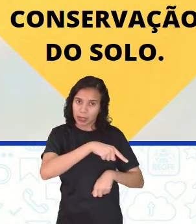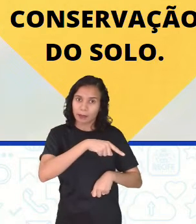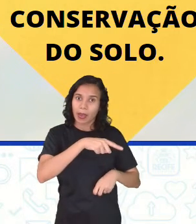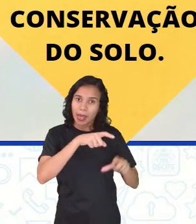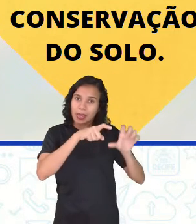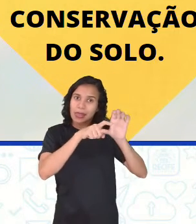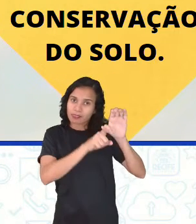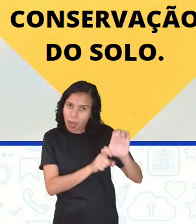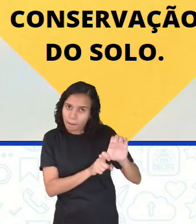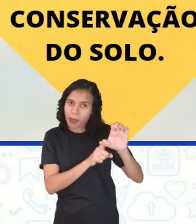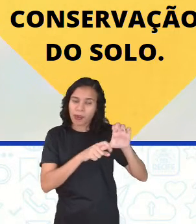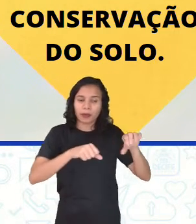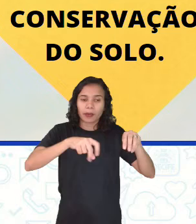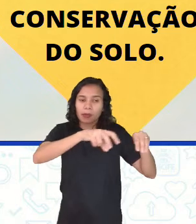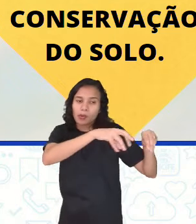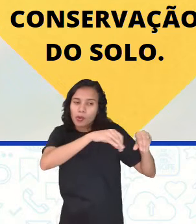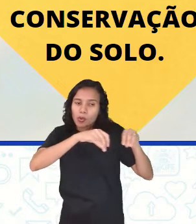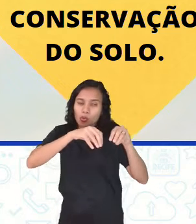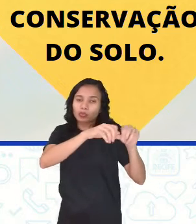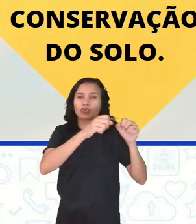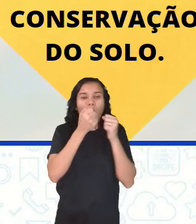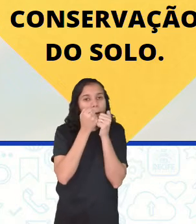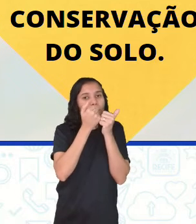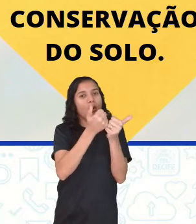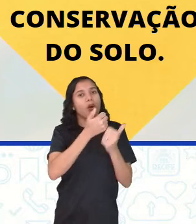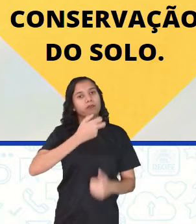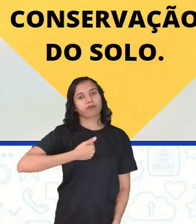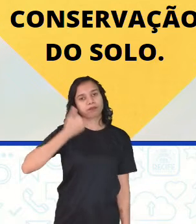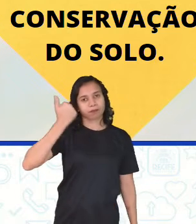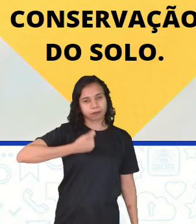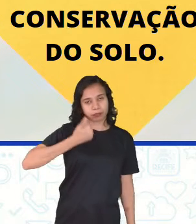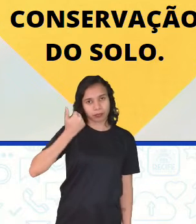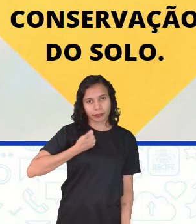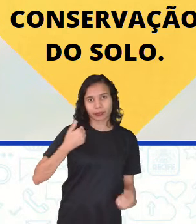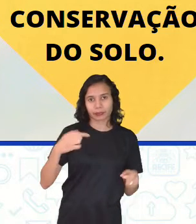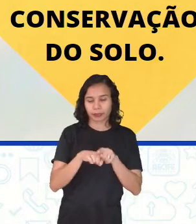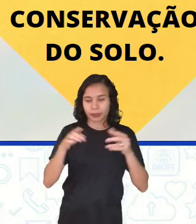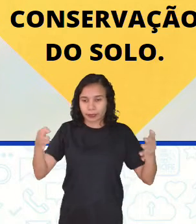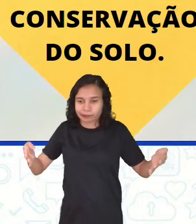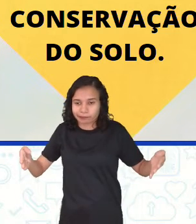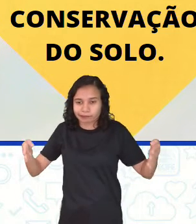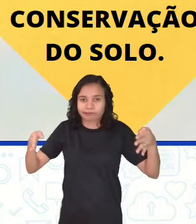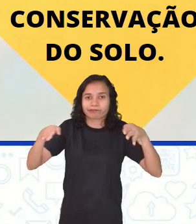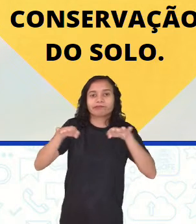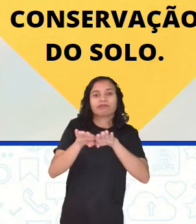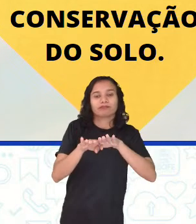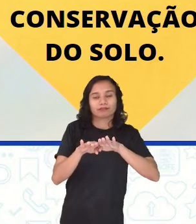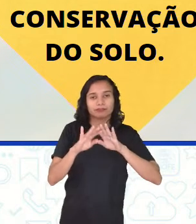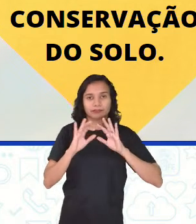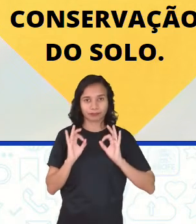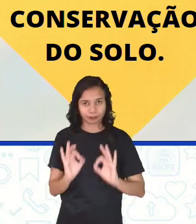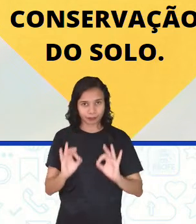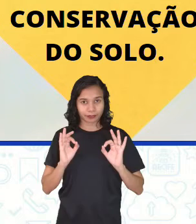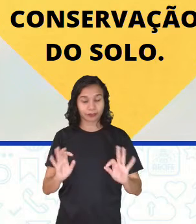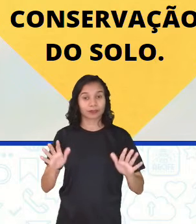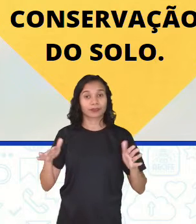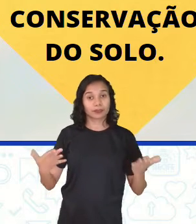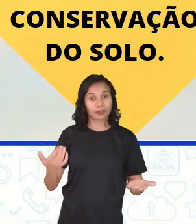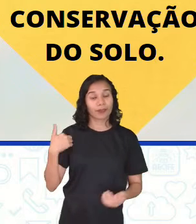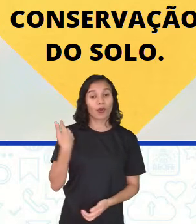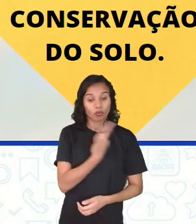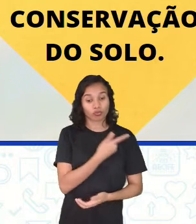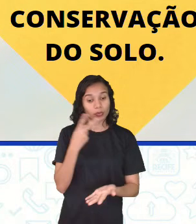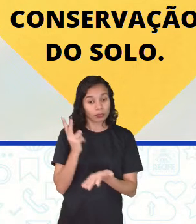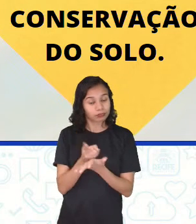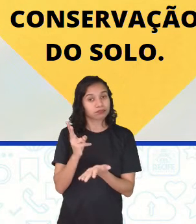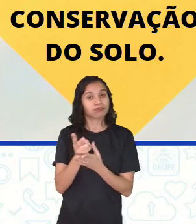precisam conservar, né, a questão aí desse solo com boas condições de cultivo. Então, aí, a gente está